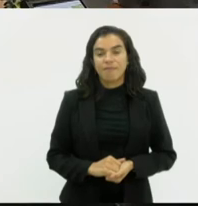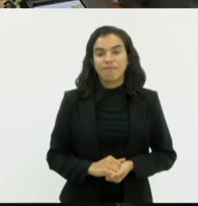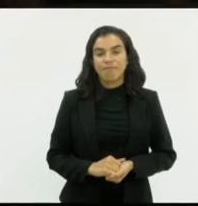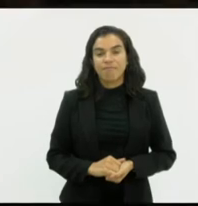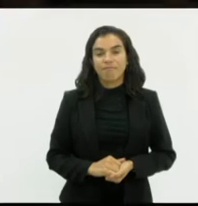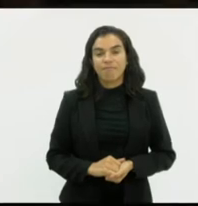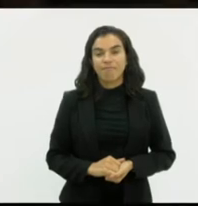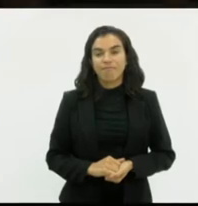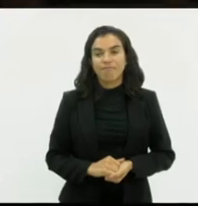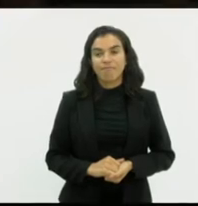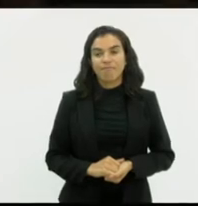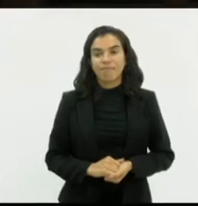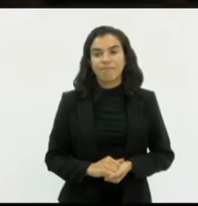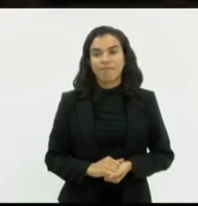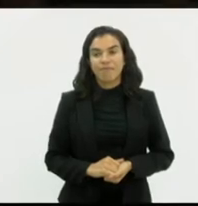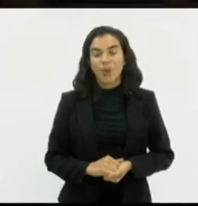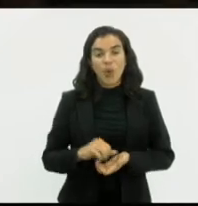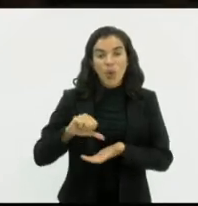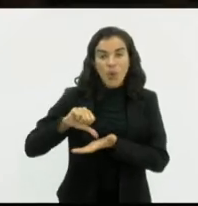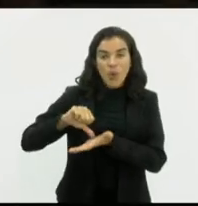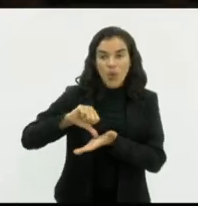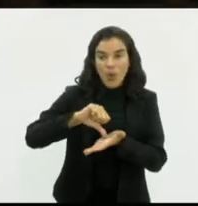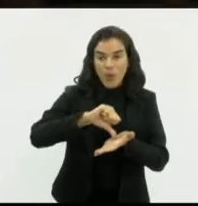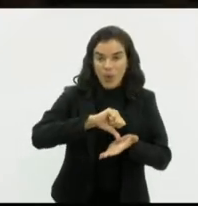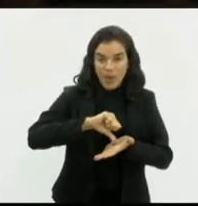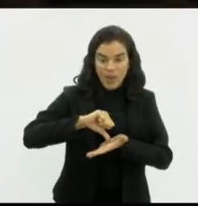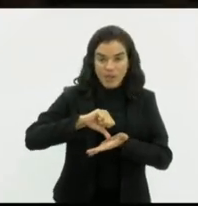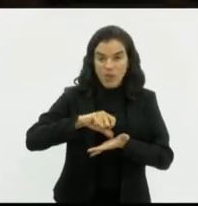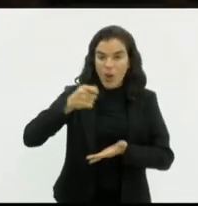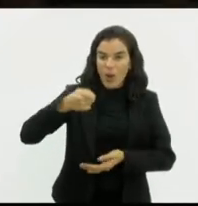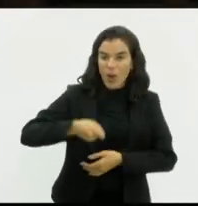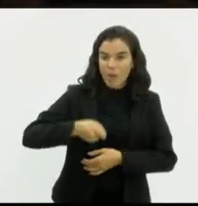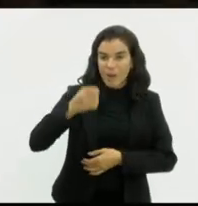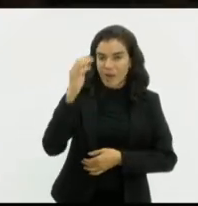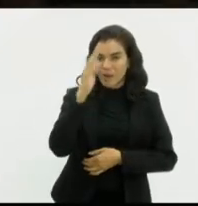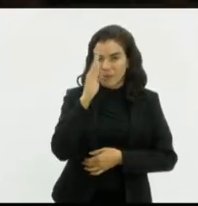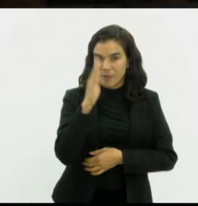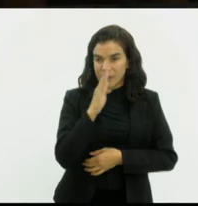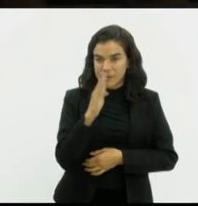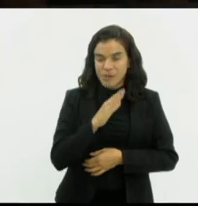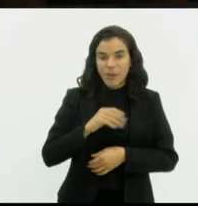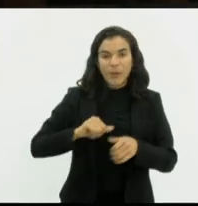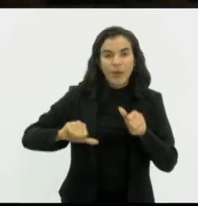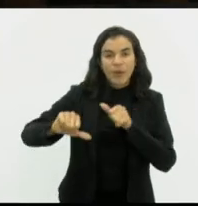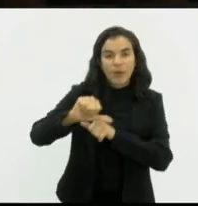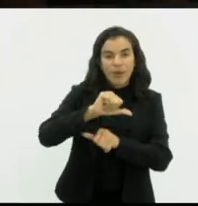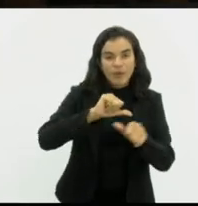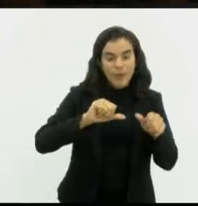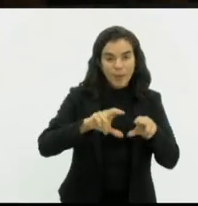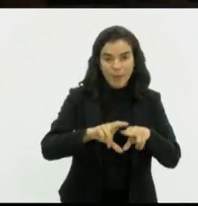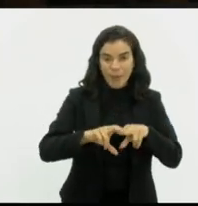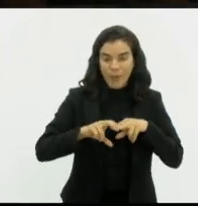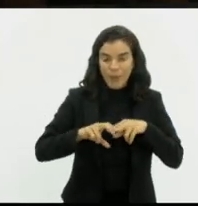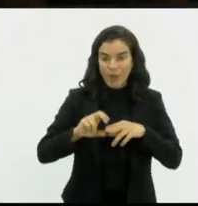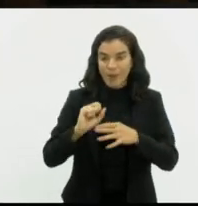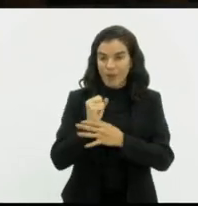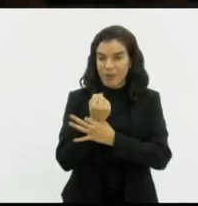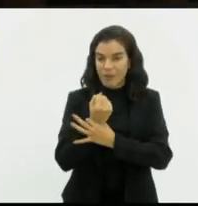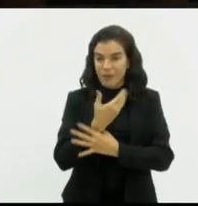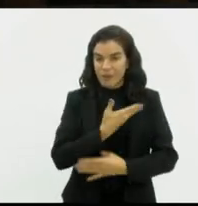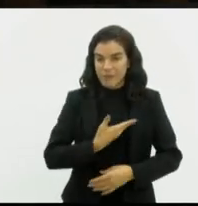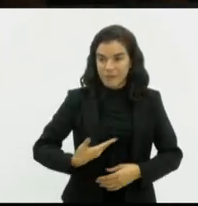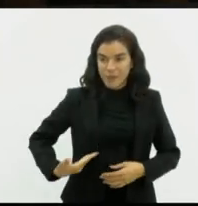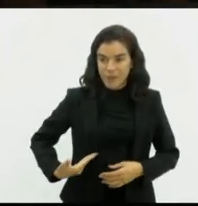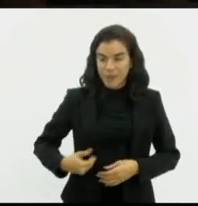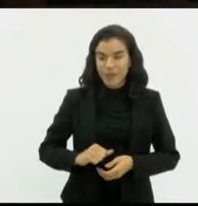O Waze é obrigado no Brasil a fazer alterações por causa da segurança pública, quer dizer, é